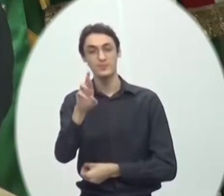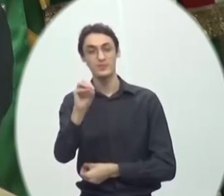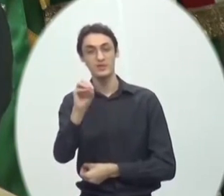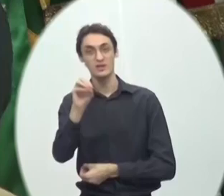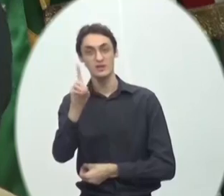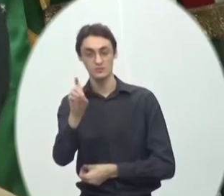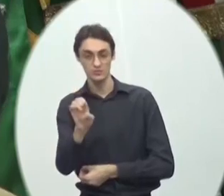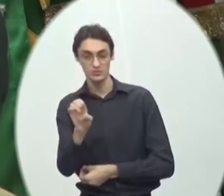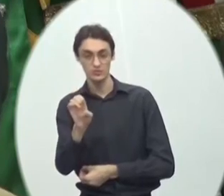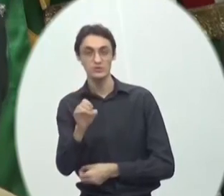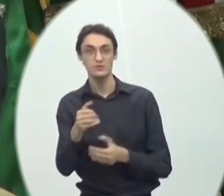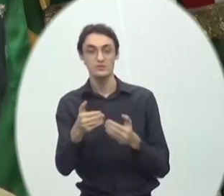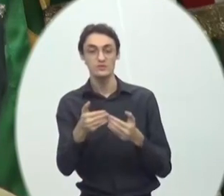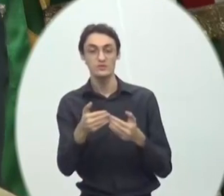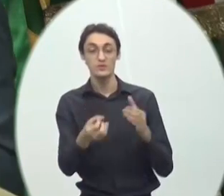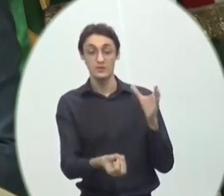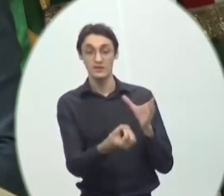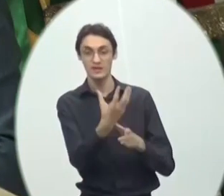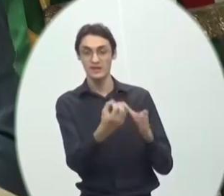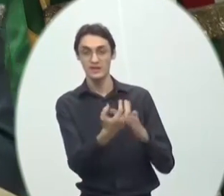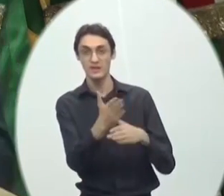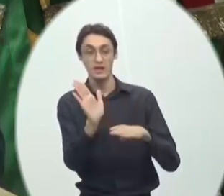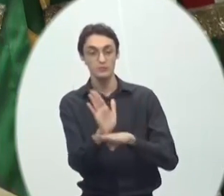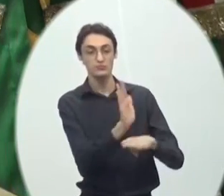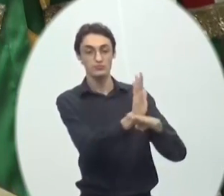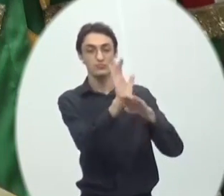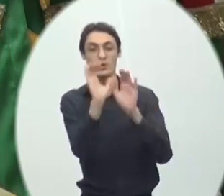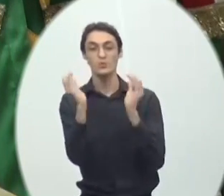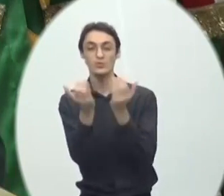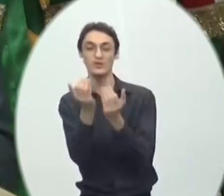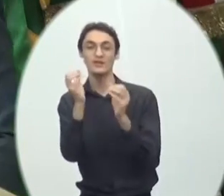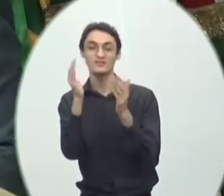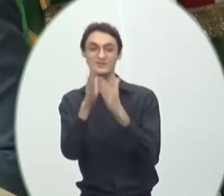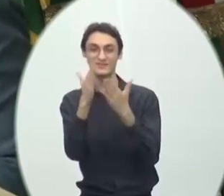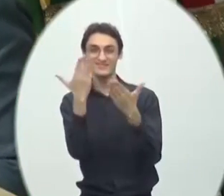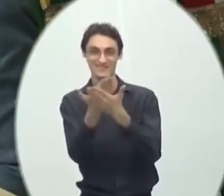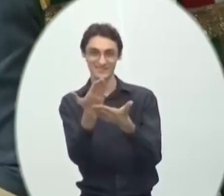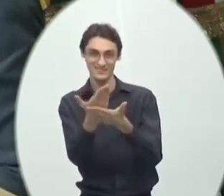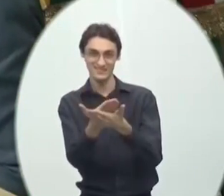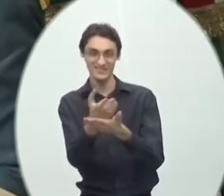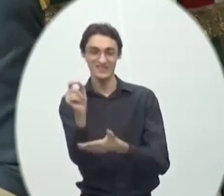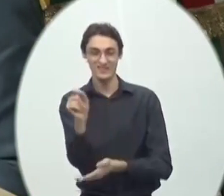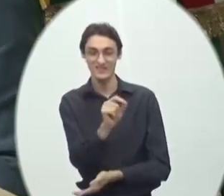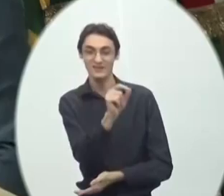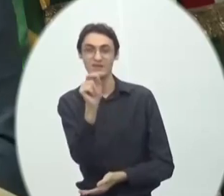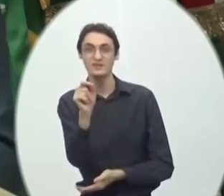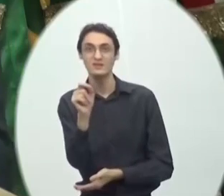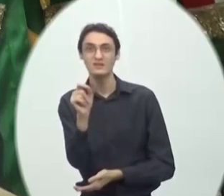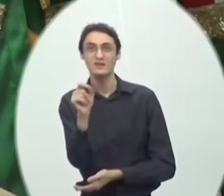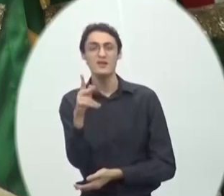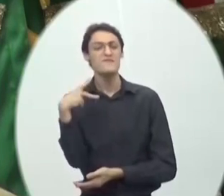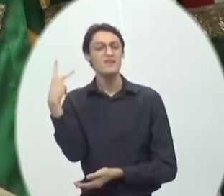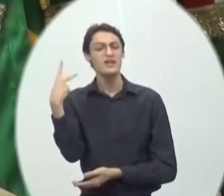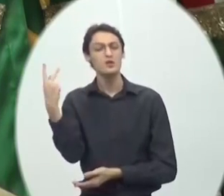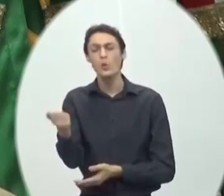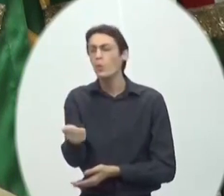criado em prol das comunidades escolares. Eu canso de ver aqui vários vereadores,